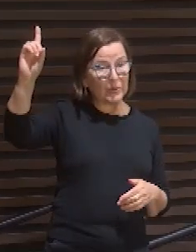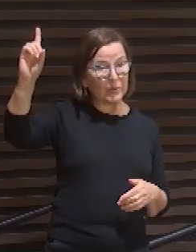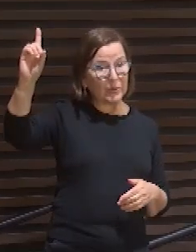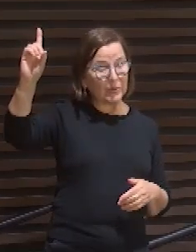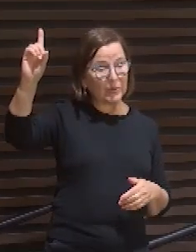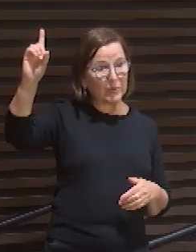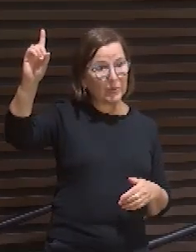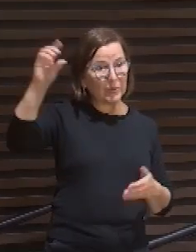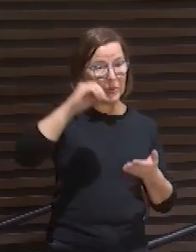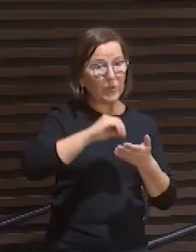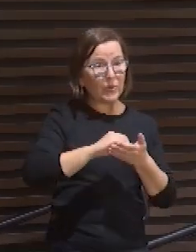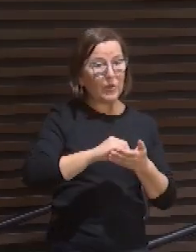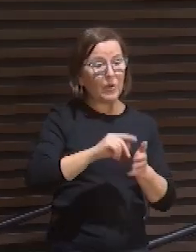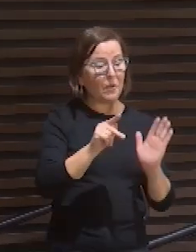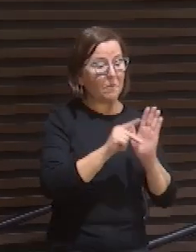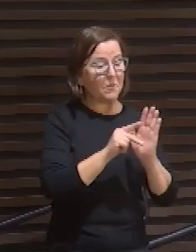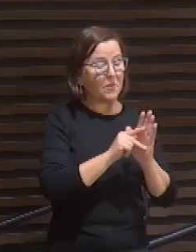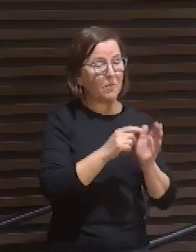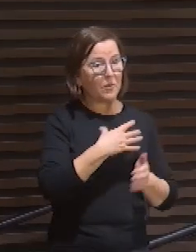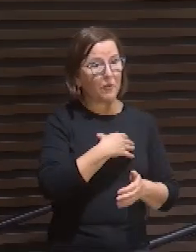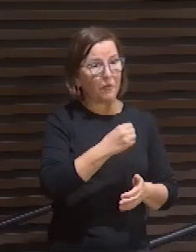nesse projeto?